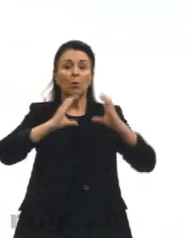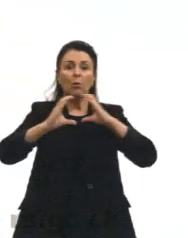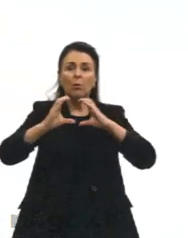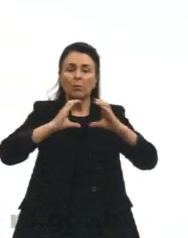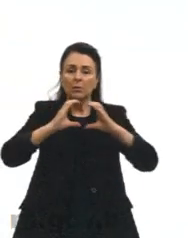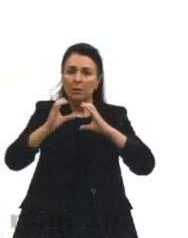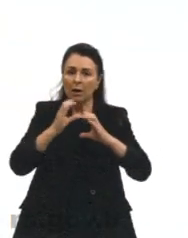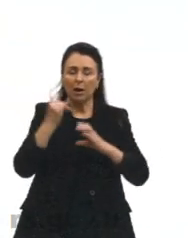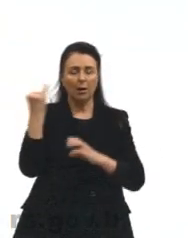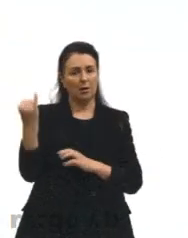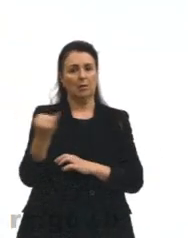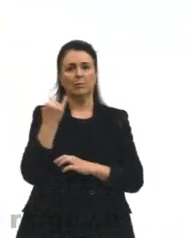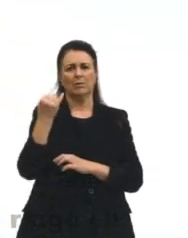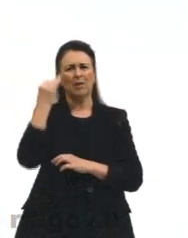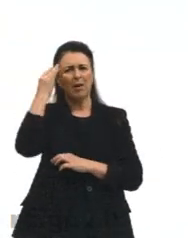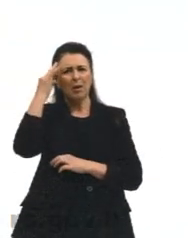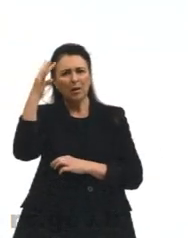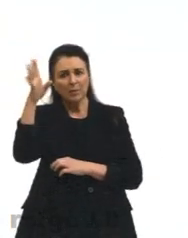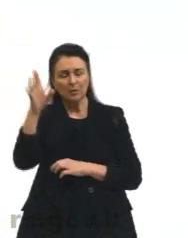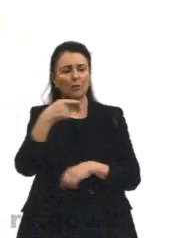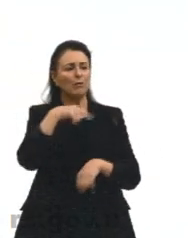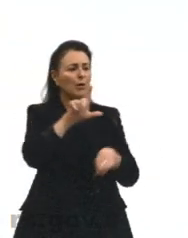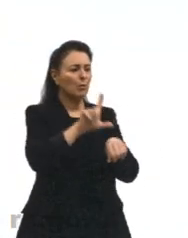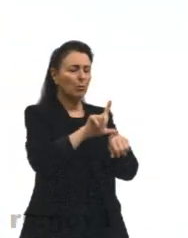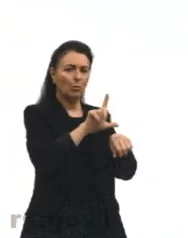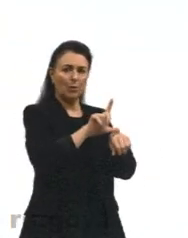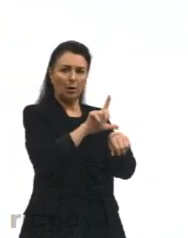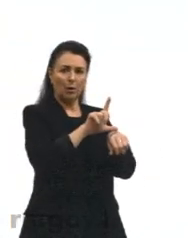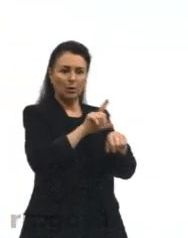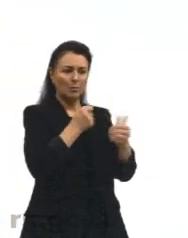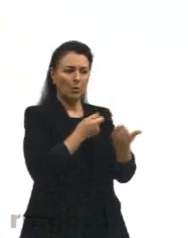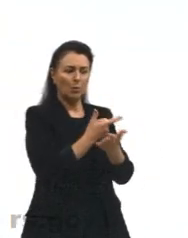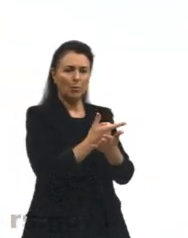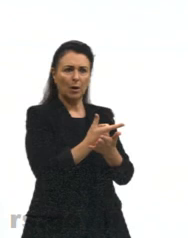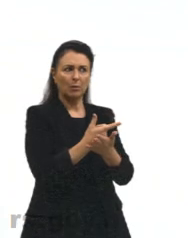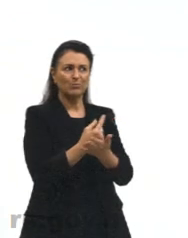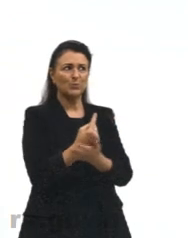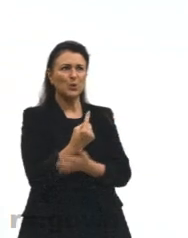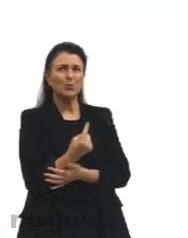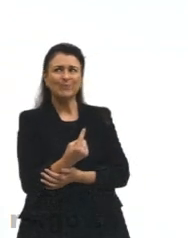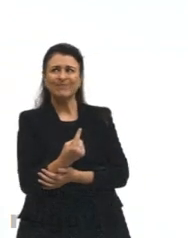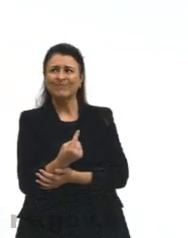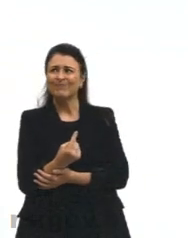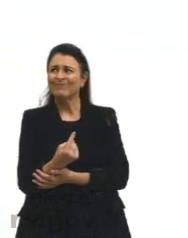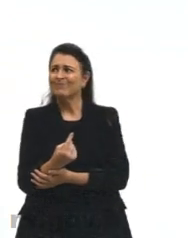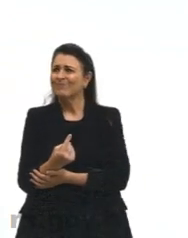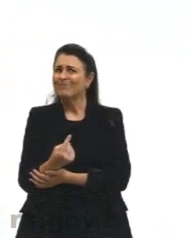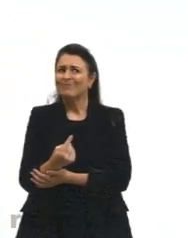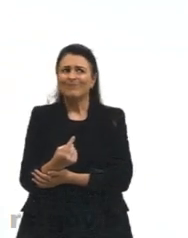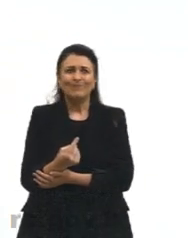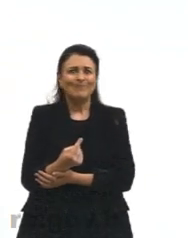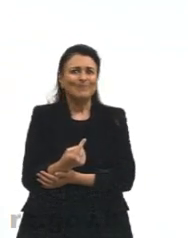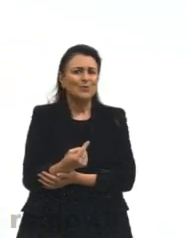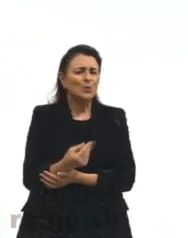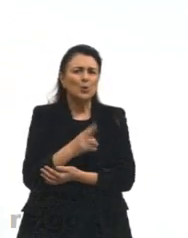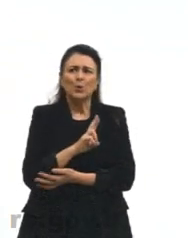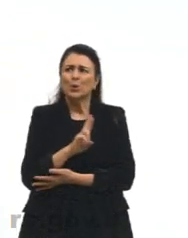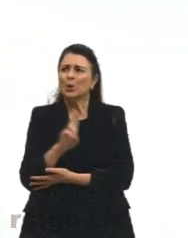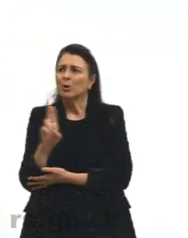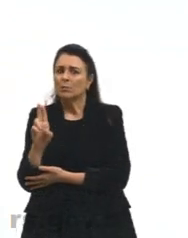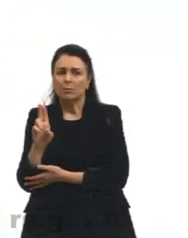você quer imagine-se entrando numa loja para comprar um como é mesmo o nome eu